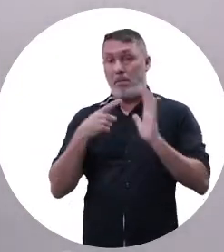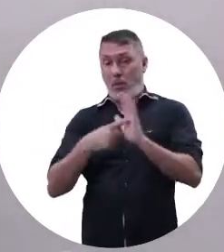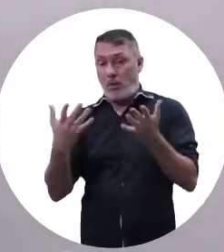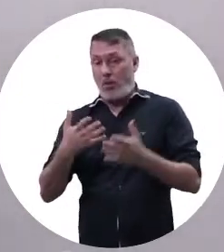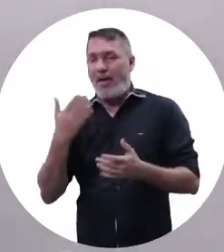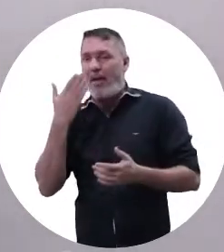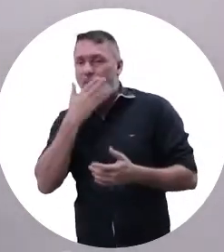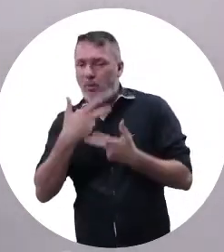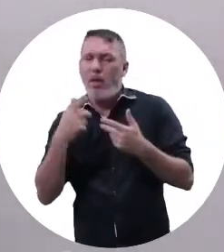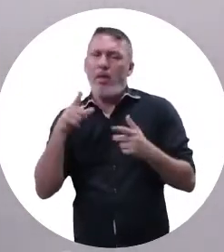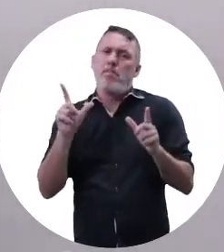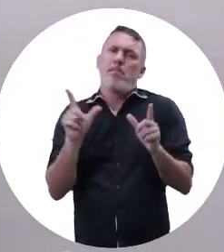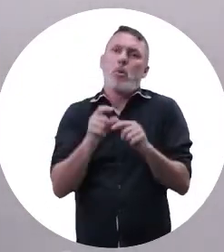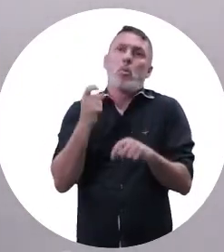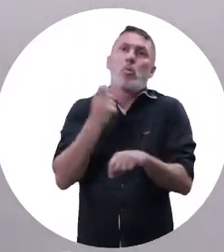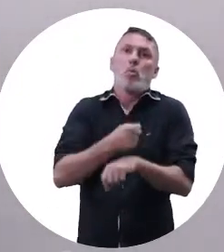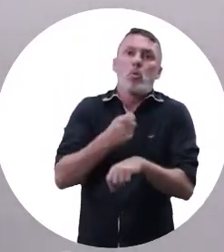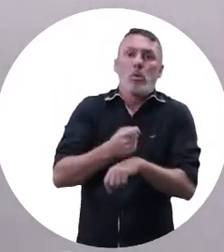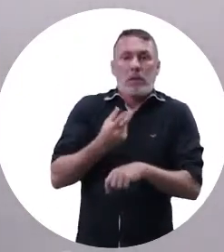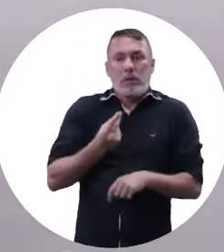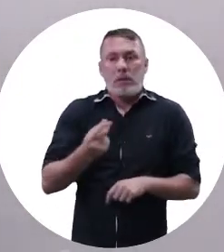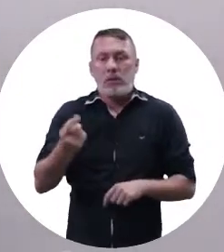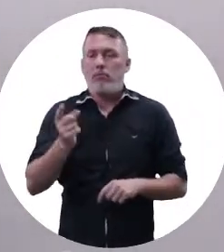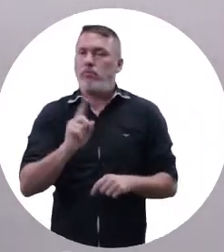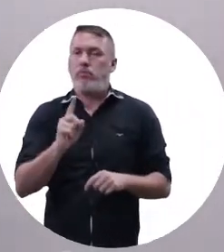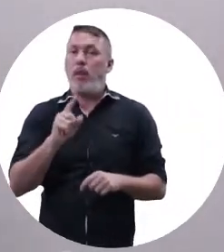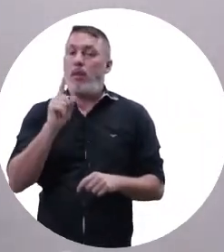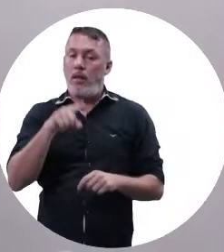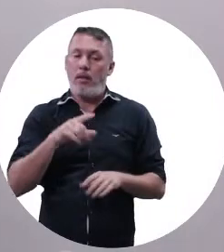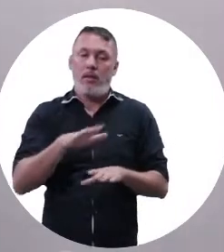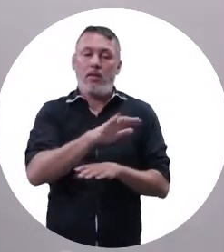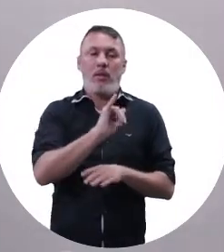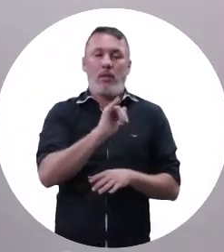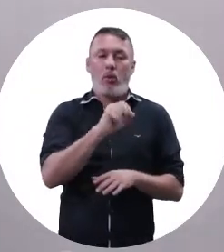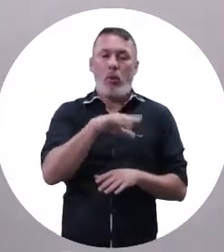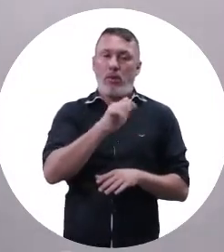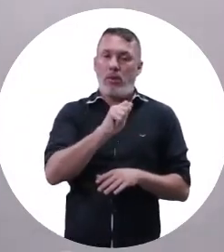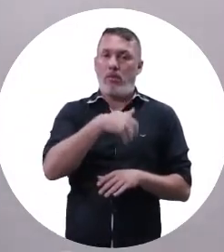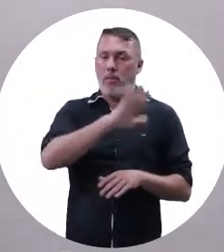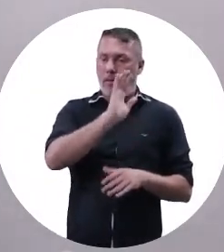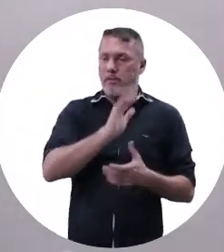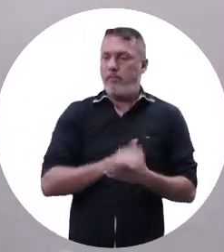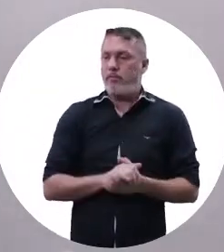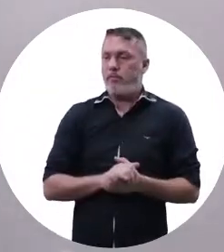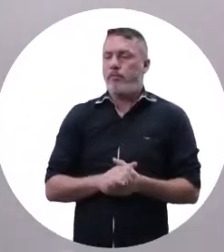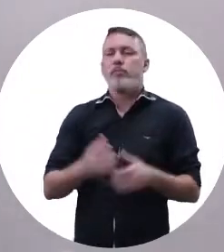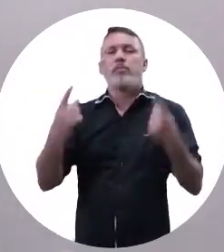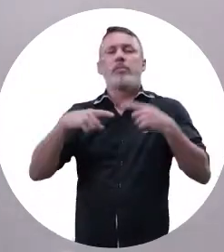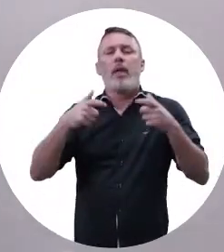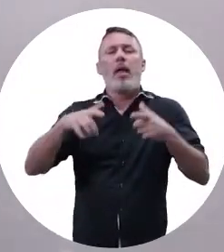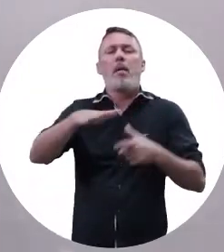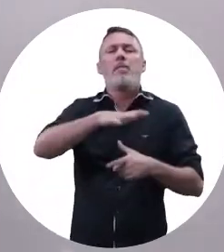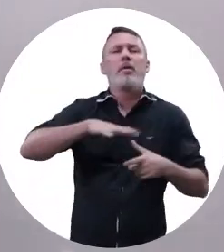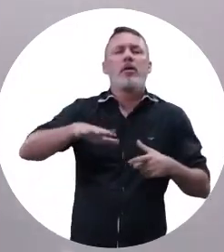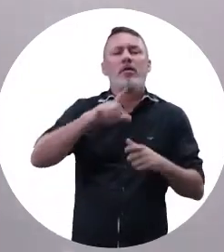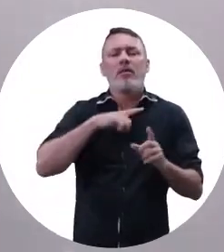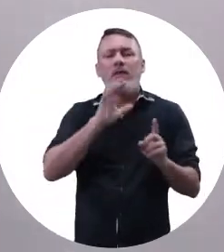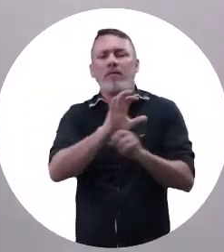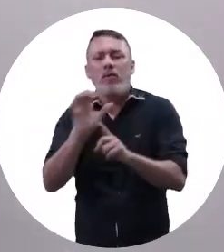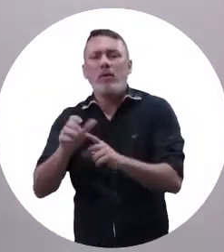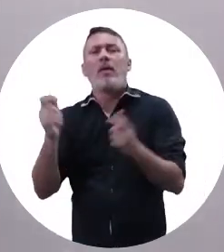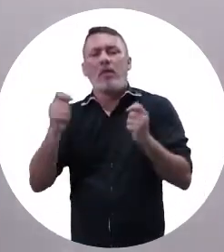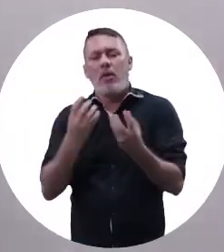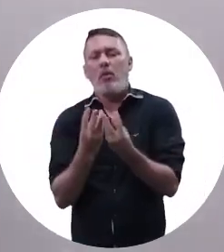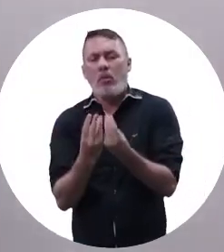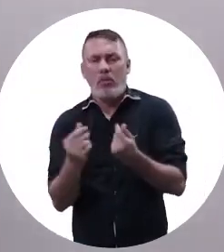dureza bem menor. Não são tão resistentes quanto as substâncias iônicas. A temperatura ambiente pode-se